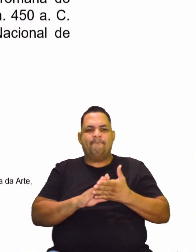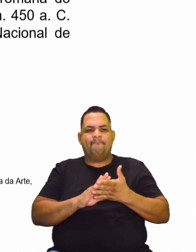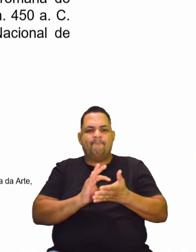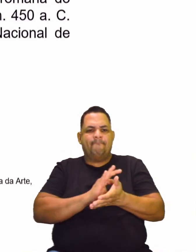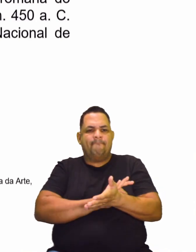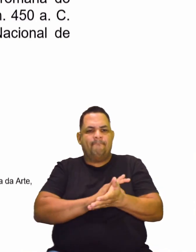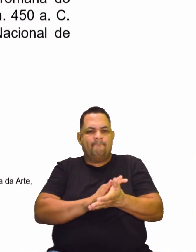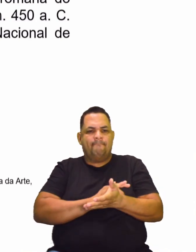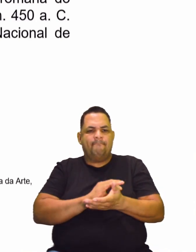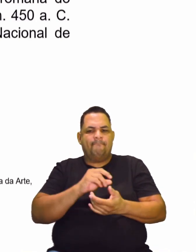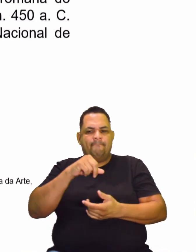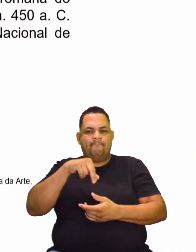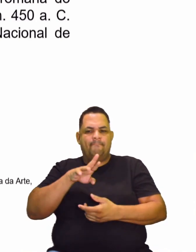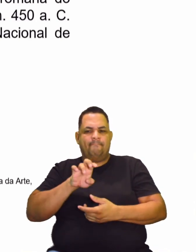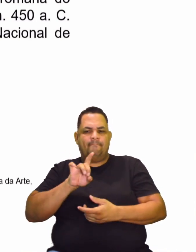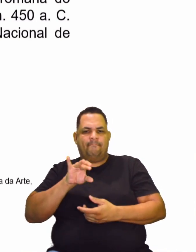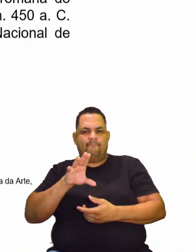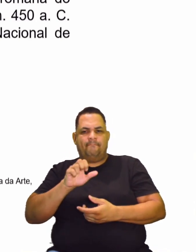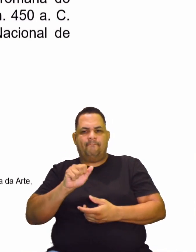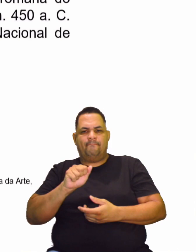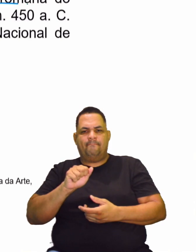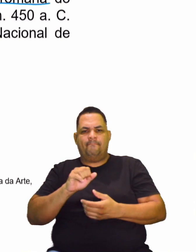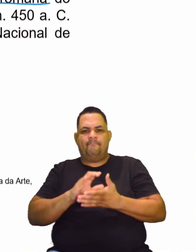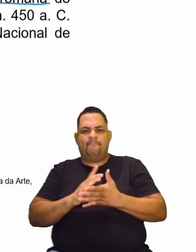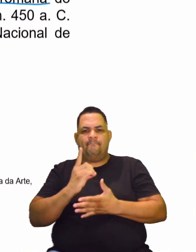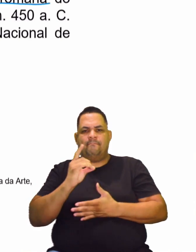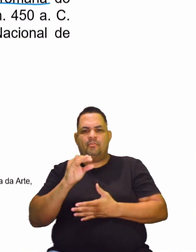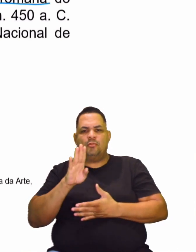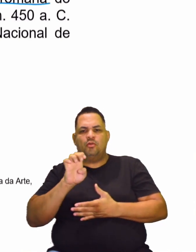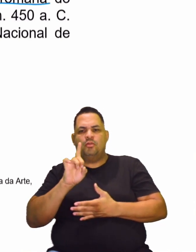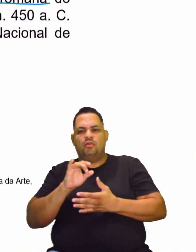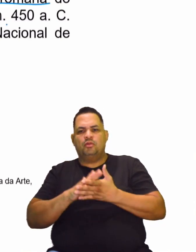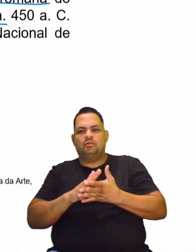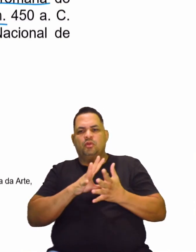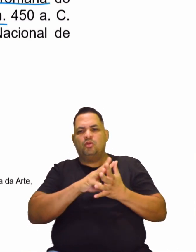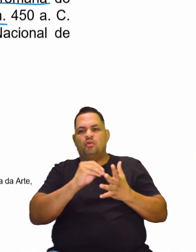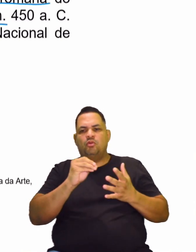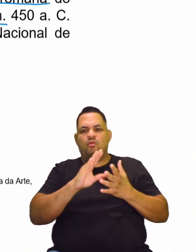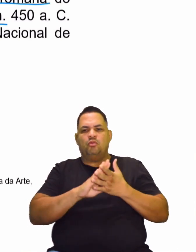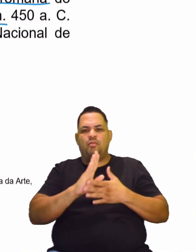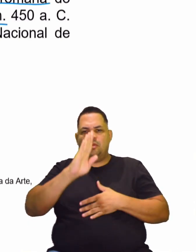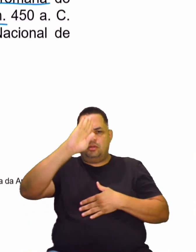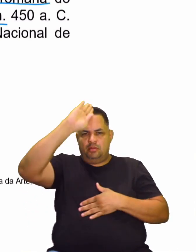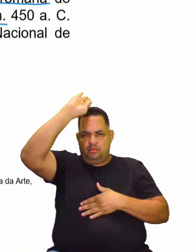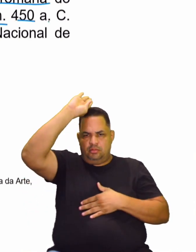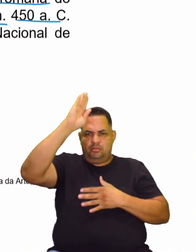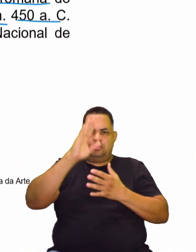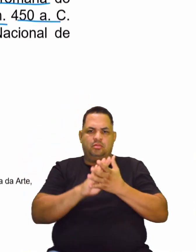nervos, né? De escóbulo, cópia romana do original grego de Miron,